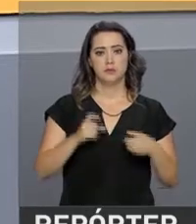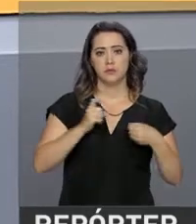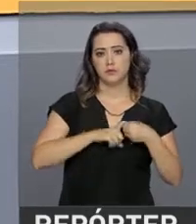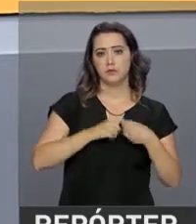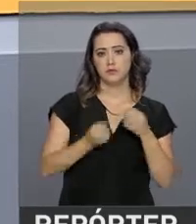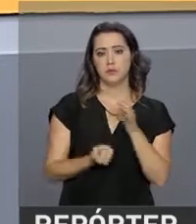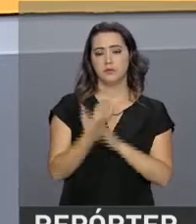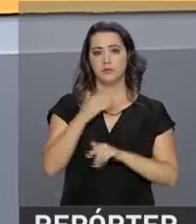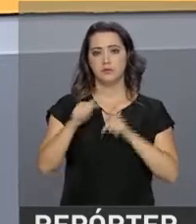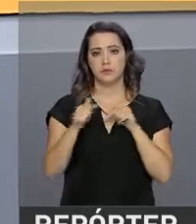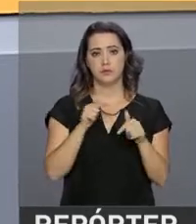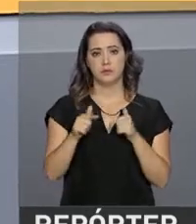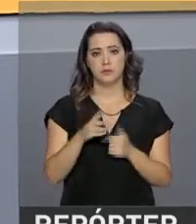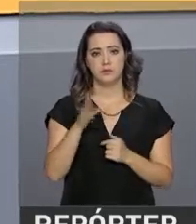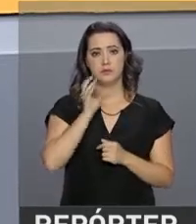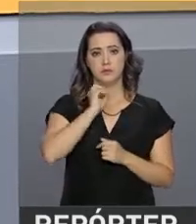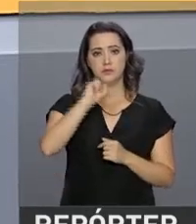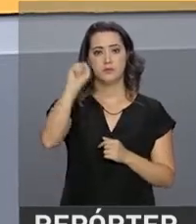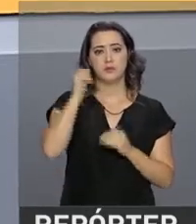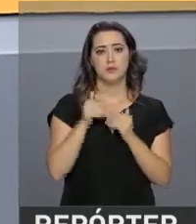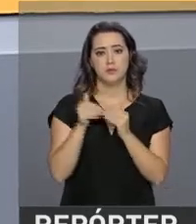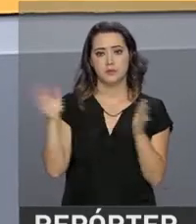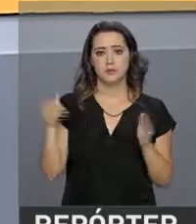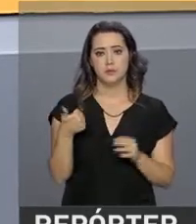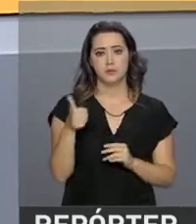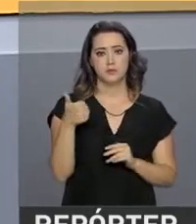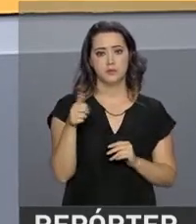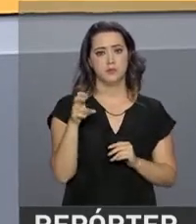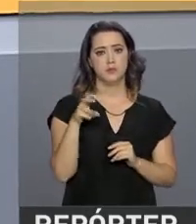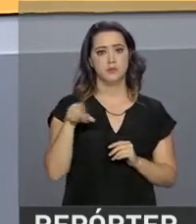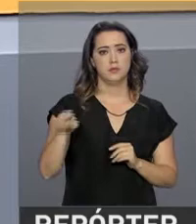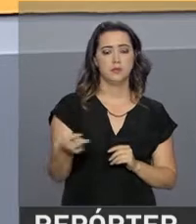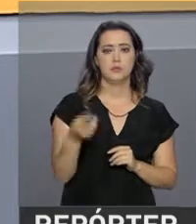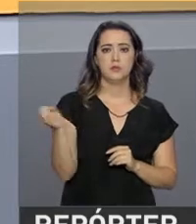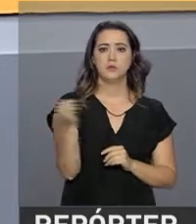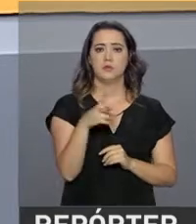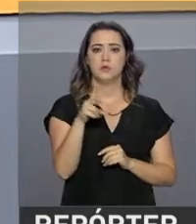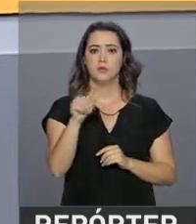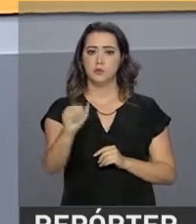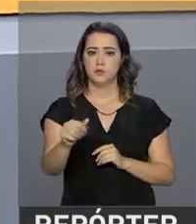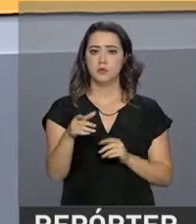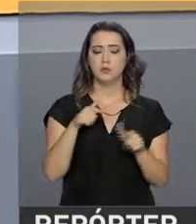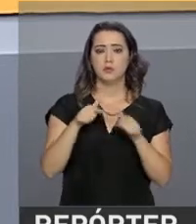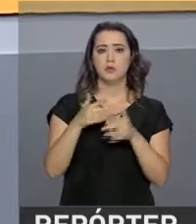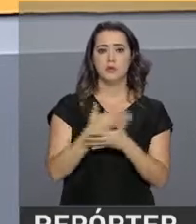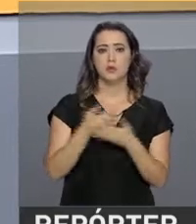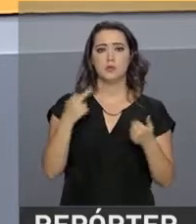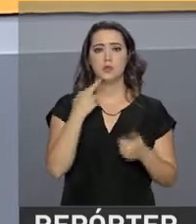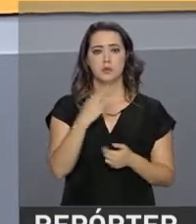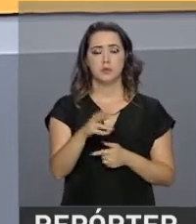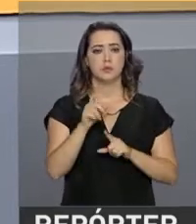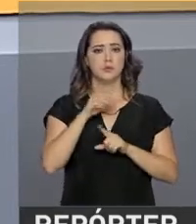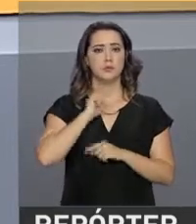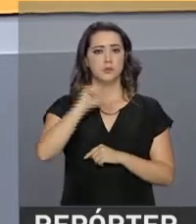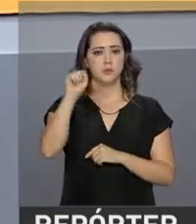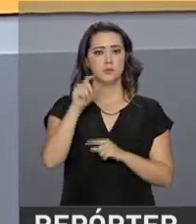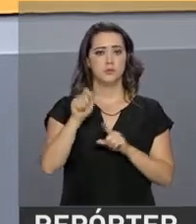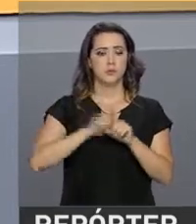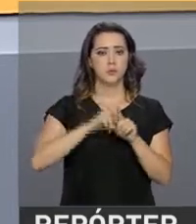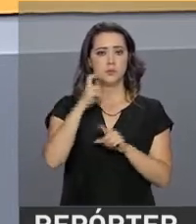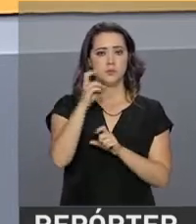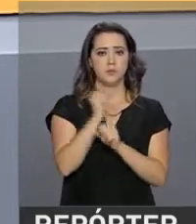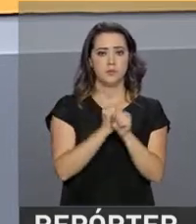Retomada da geração de empregos. Em abril foram abertas mais 115 mil novas vagas, o melhor resultado para o mês de abril dos